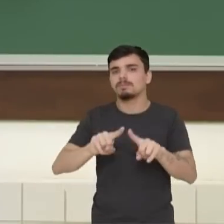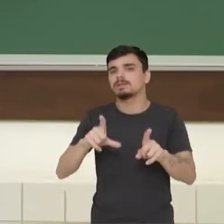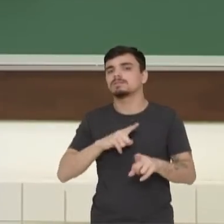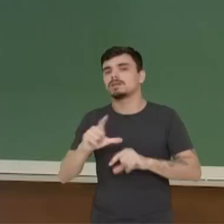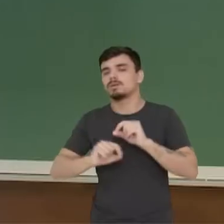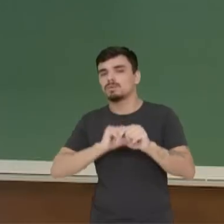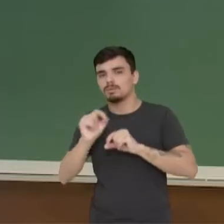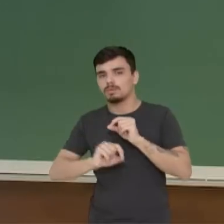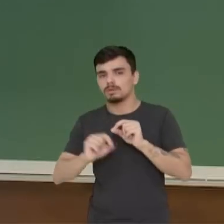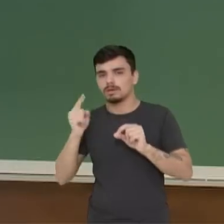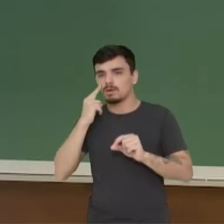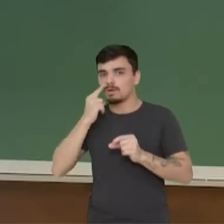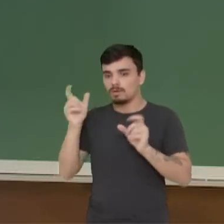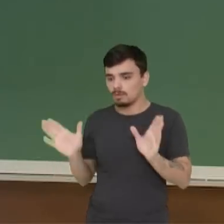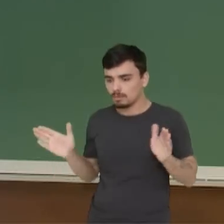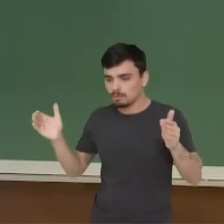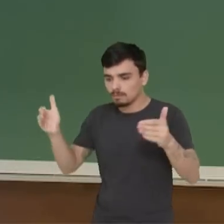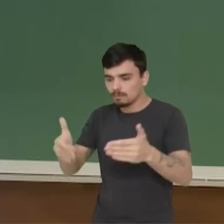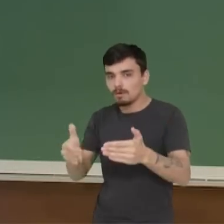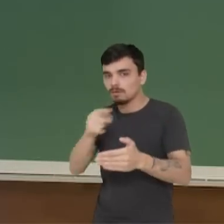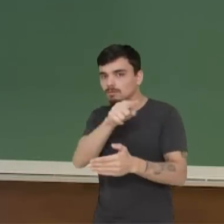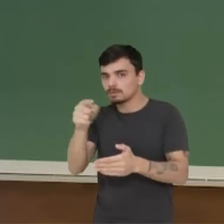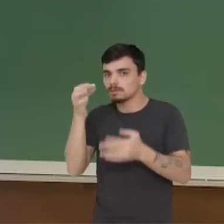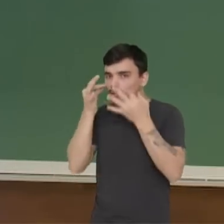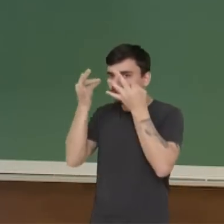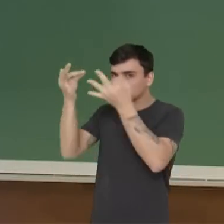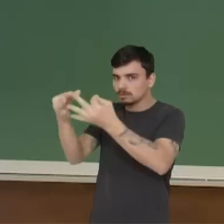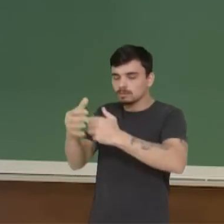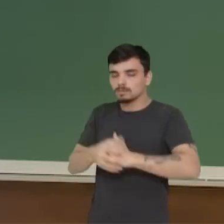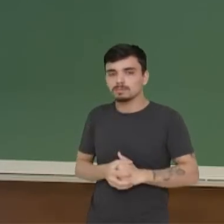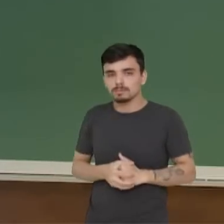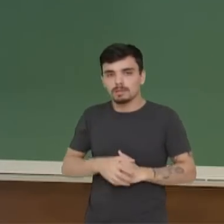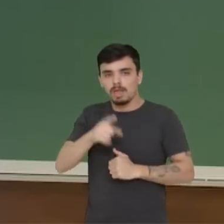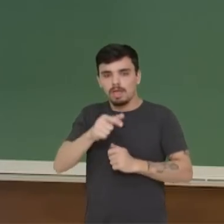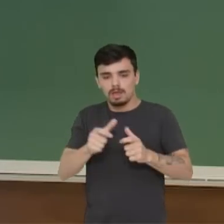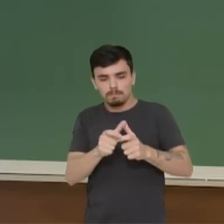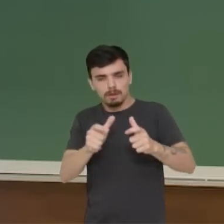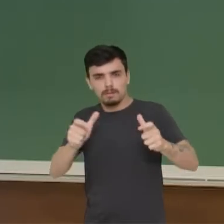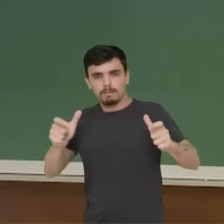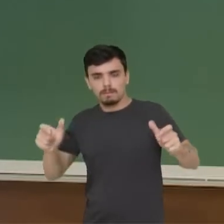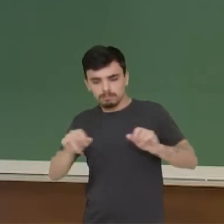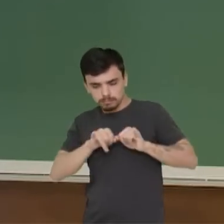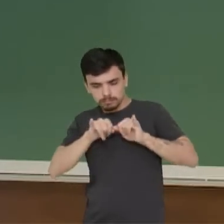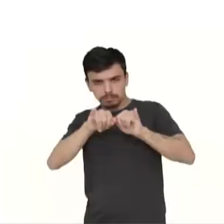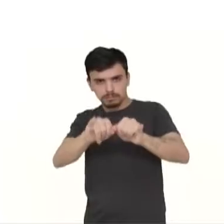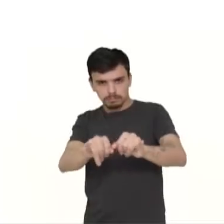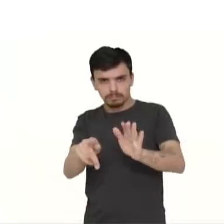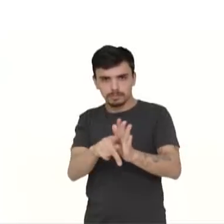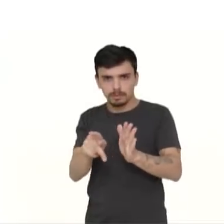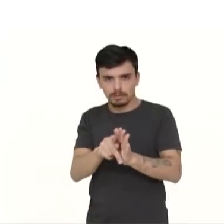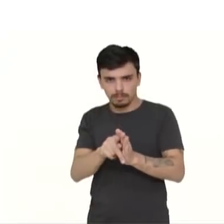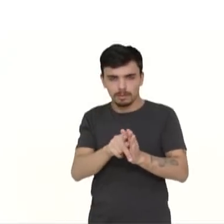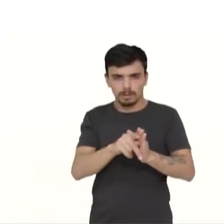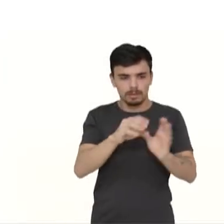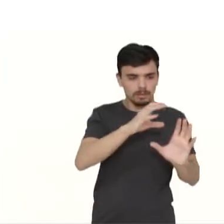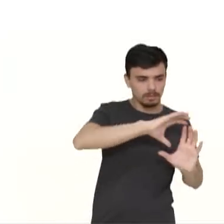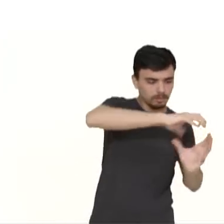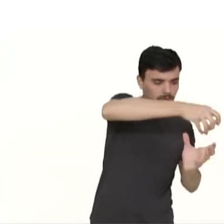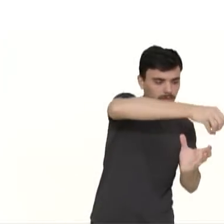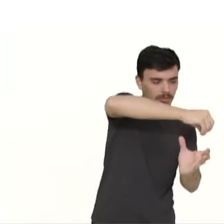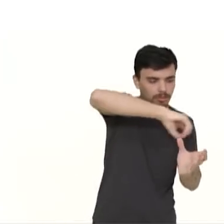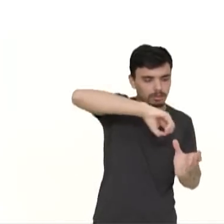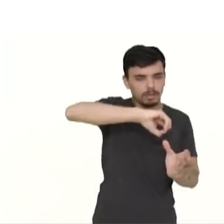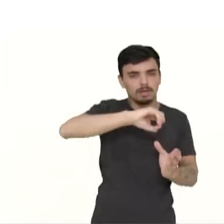é o grande foco que eu quero que vocês, né, se liguem. É o aumento do comércio entre o Ocidente e o Oriente, porque